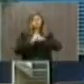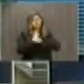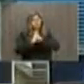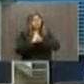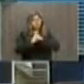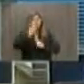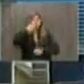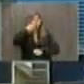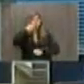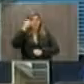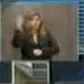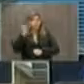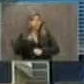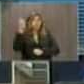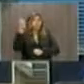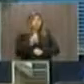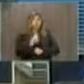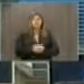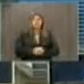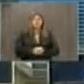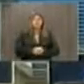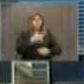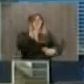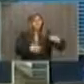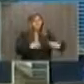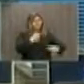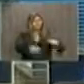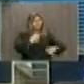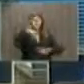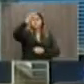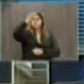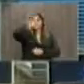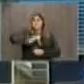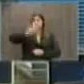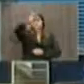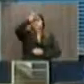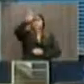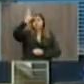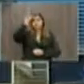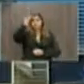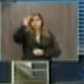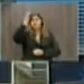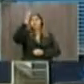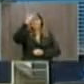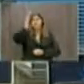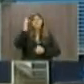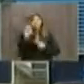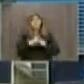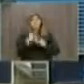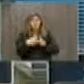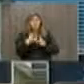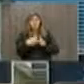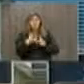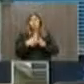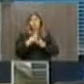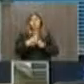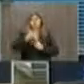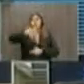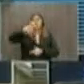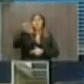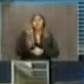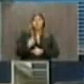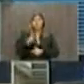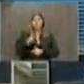o programa Pão e Leite. Mas é necessário, sim, políticas públicas, principalmente para aqueles que estão mais caóticos na nossa cidade. Os